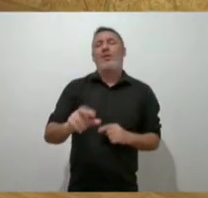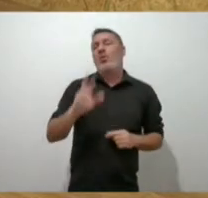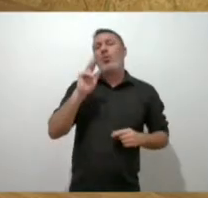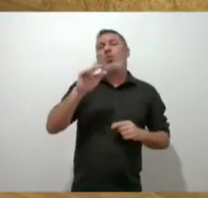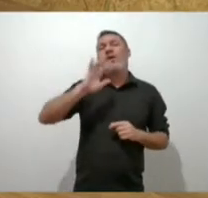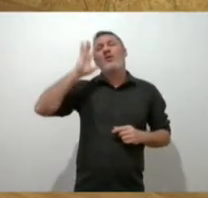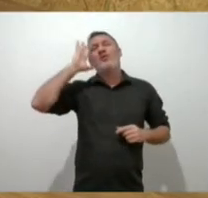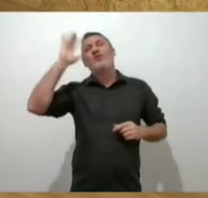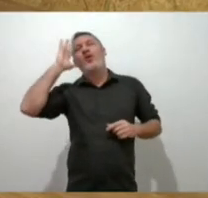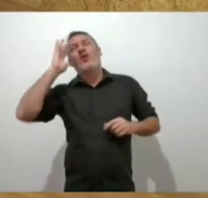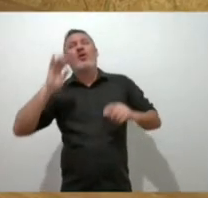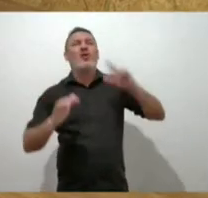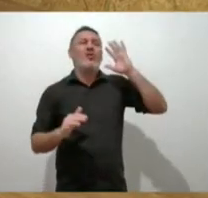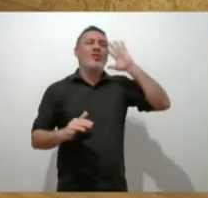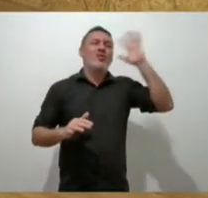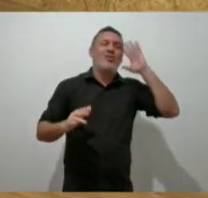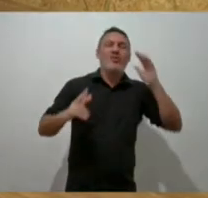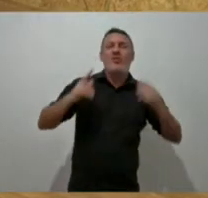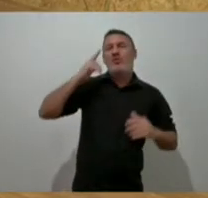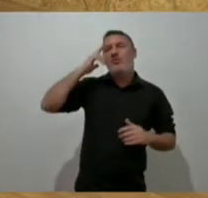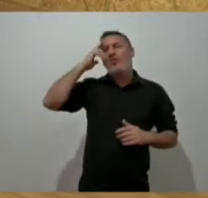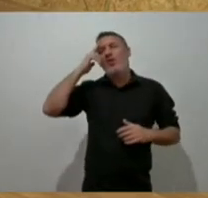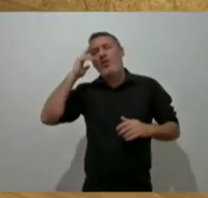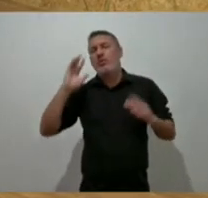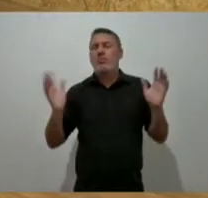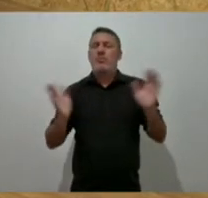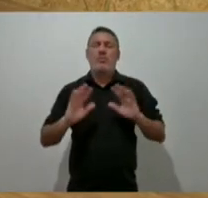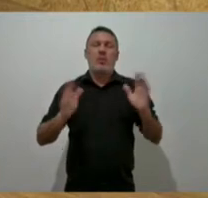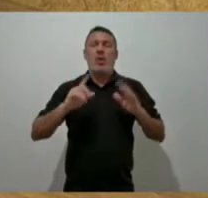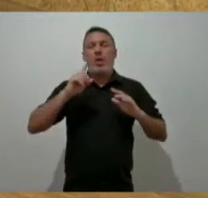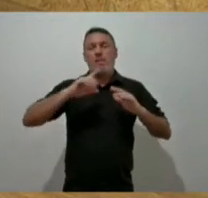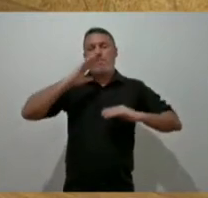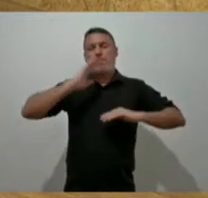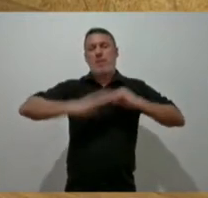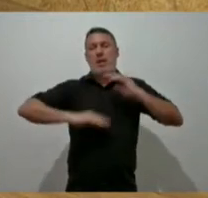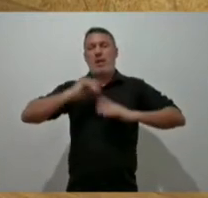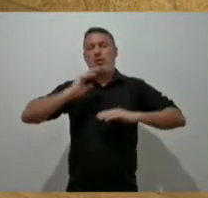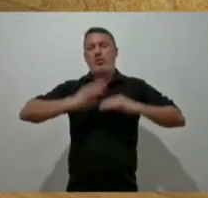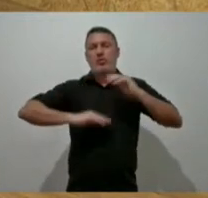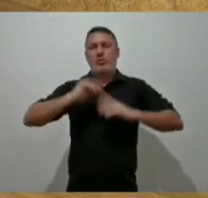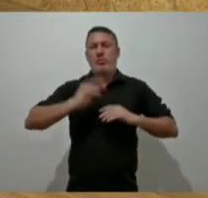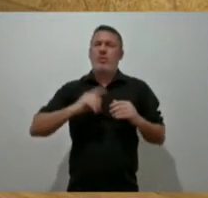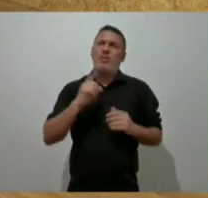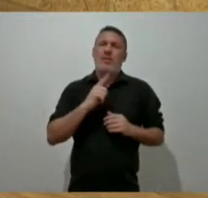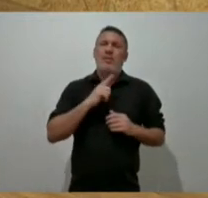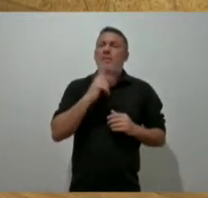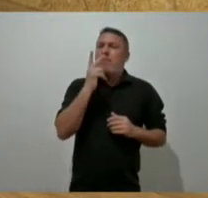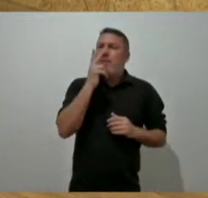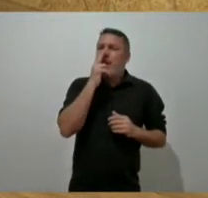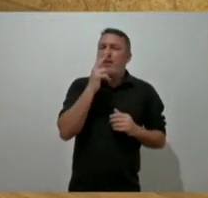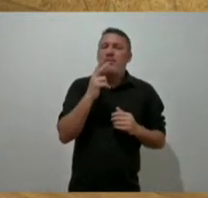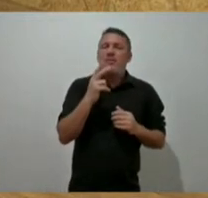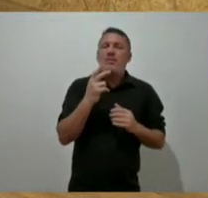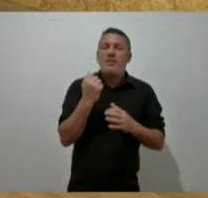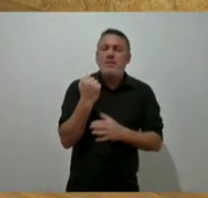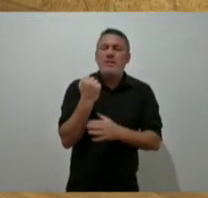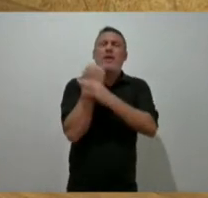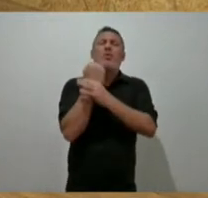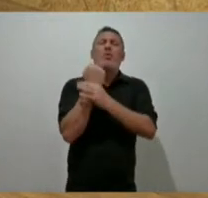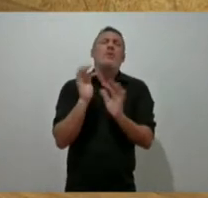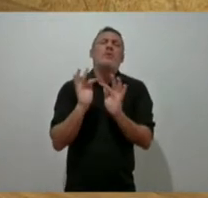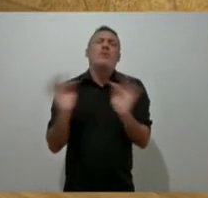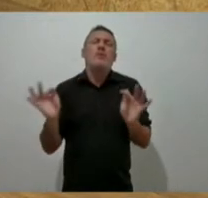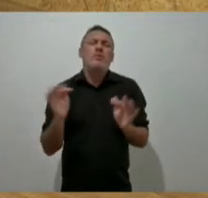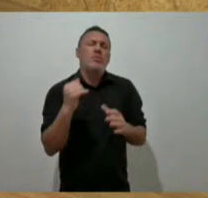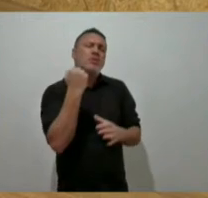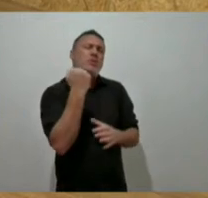prático, criando pequenas coberturas ou pequenas garantias que ajudem as pessoas